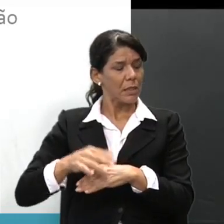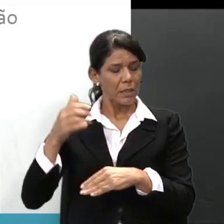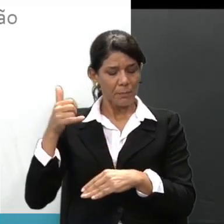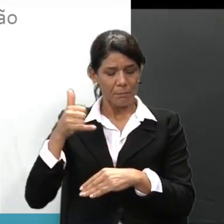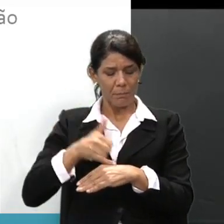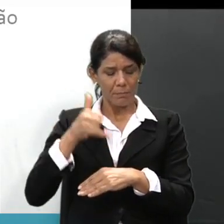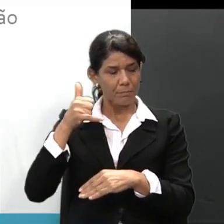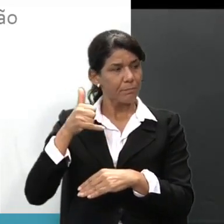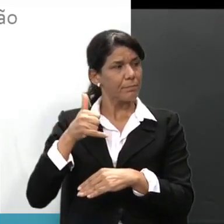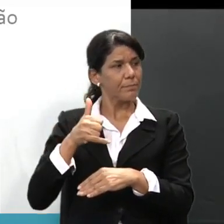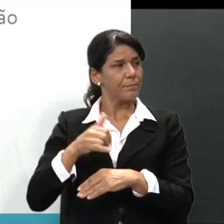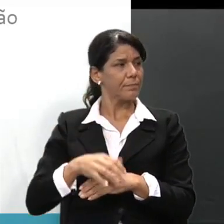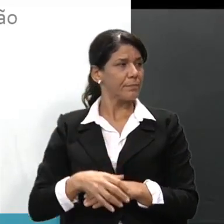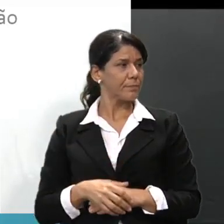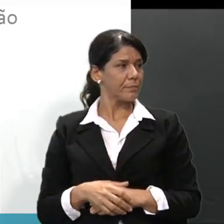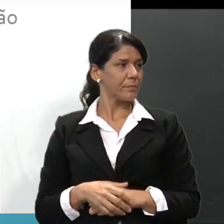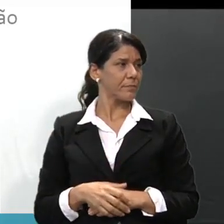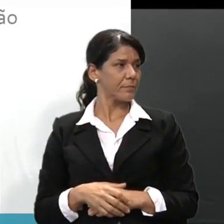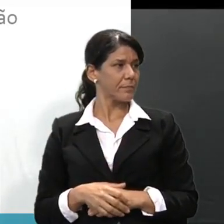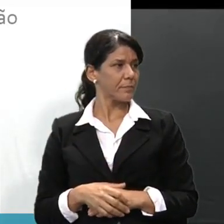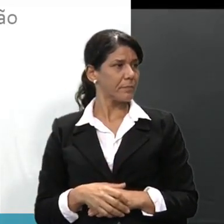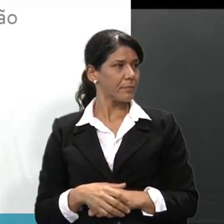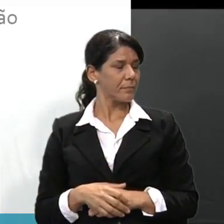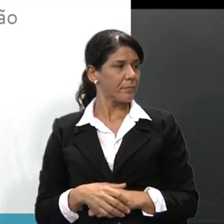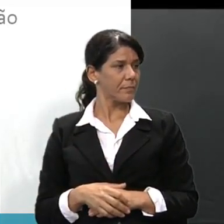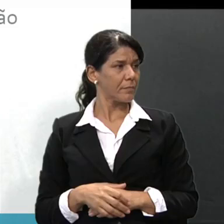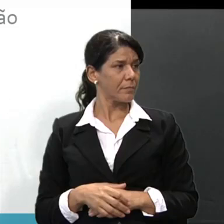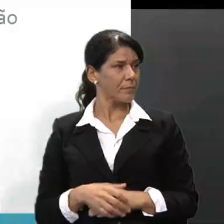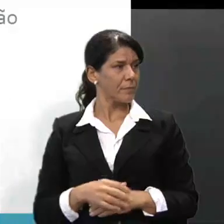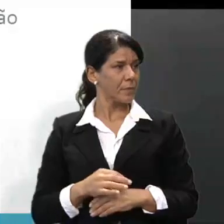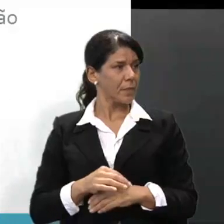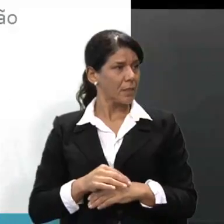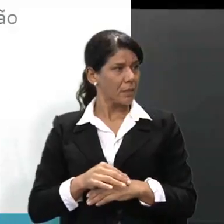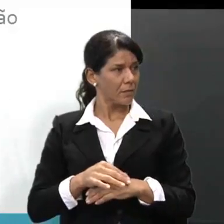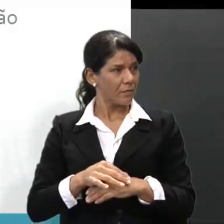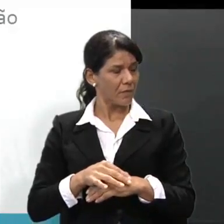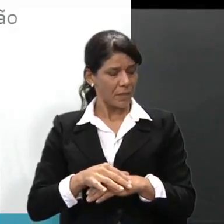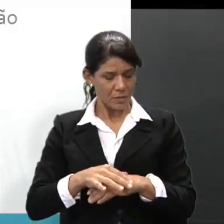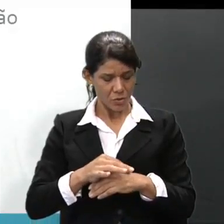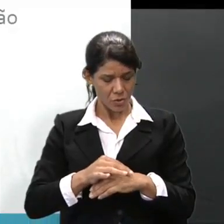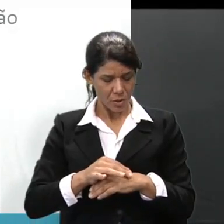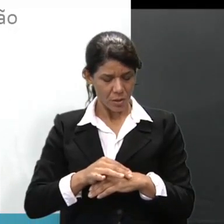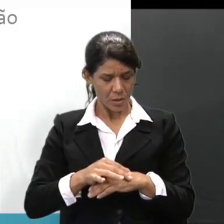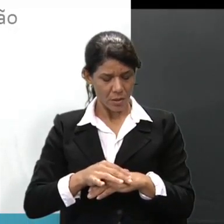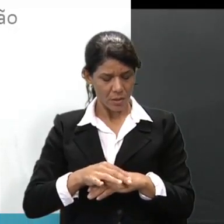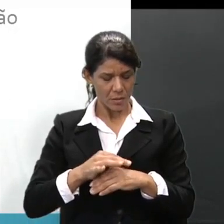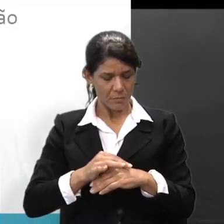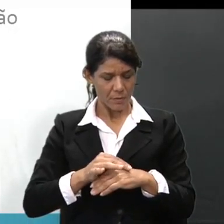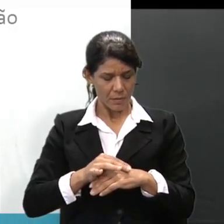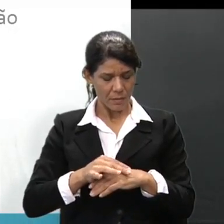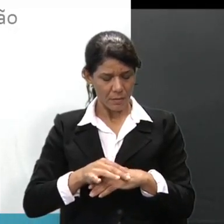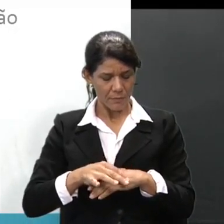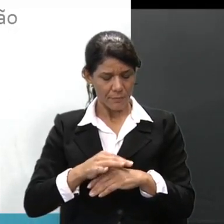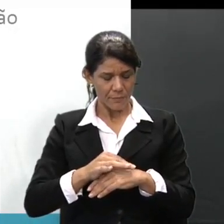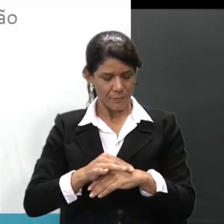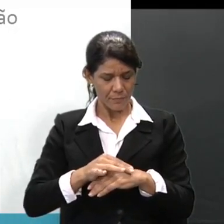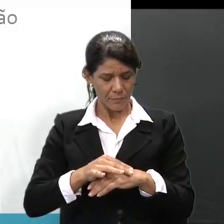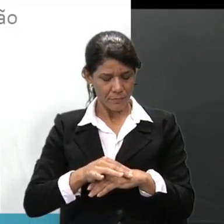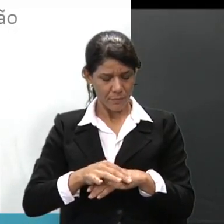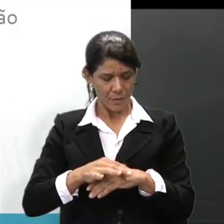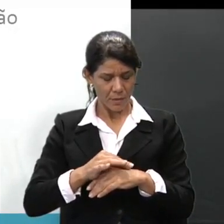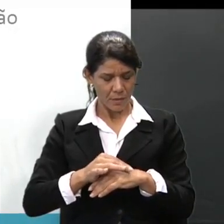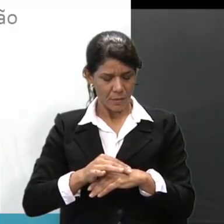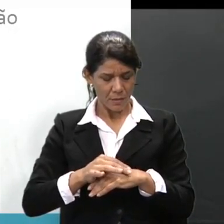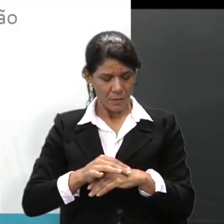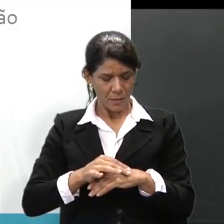a injeção até o final da administração. Então, a gente vai permanecer esticando a pele do paciente ou para baixo